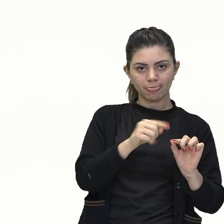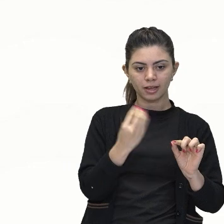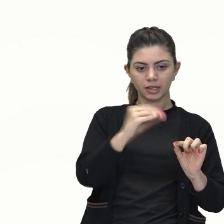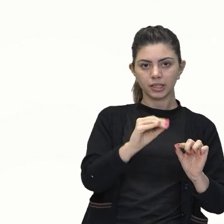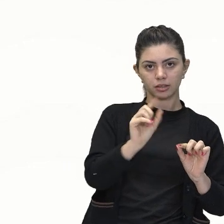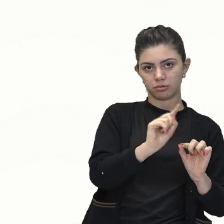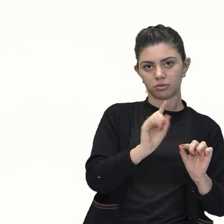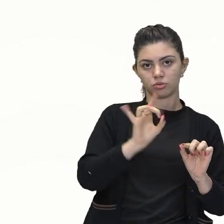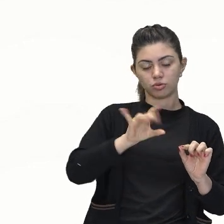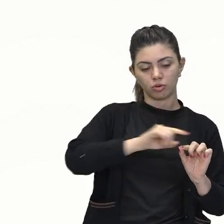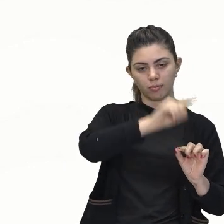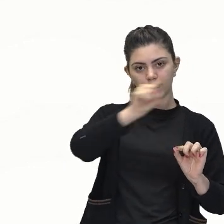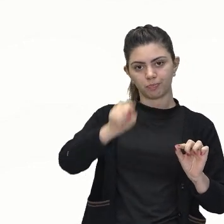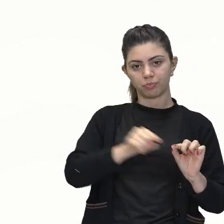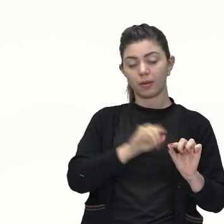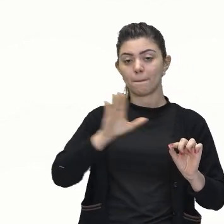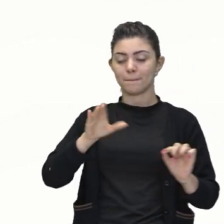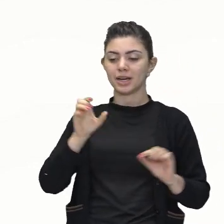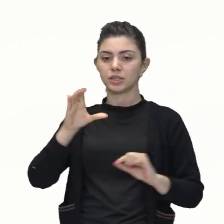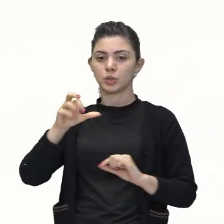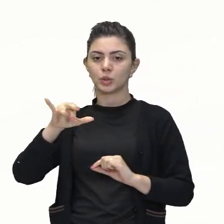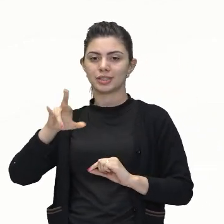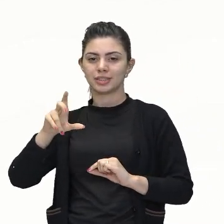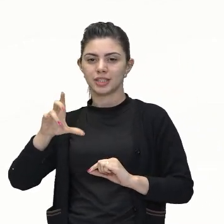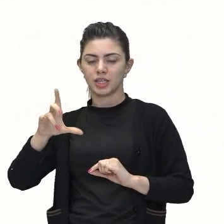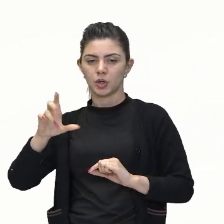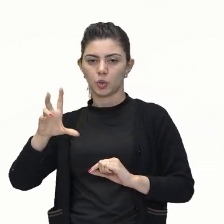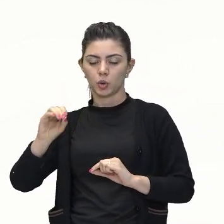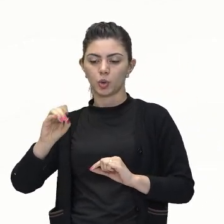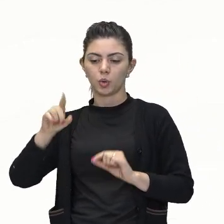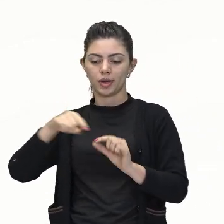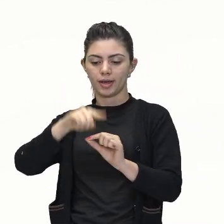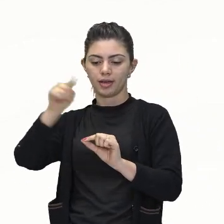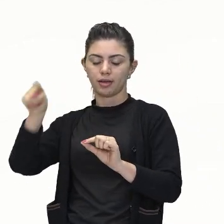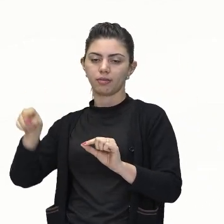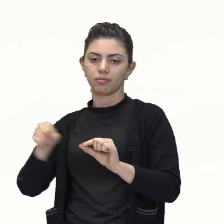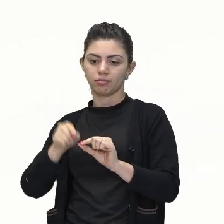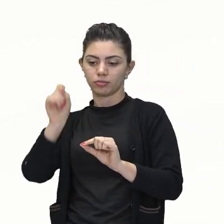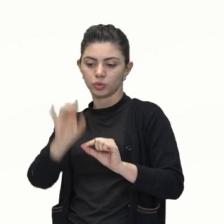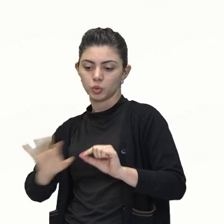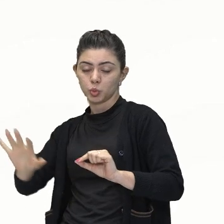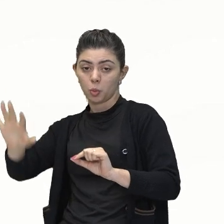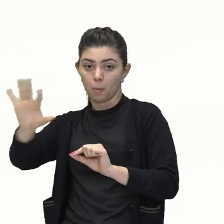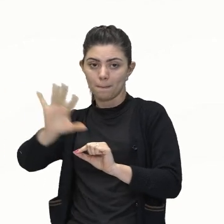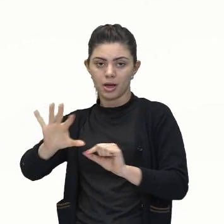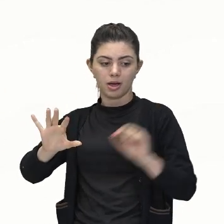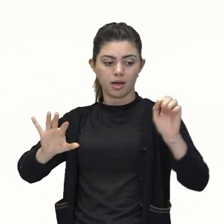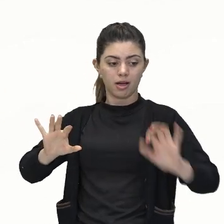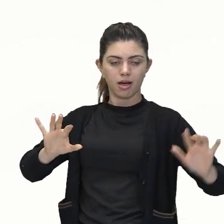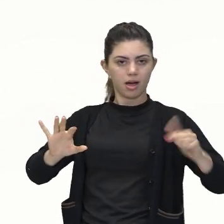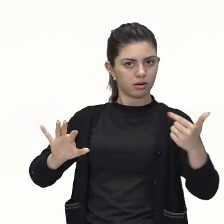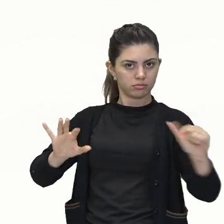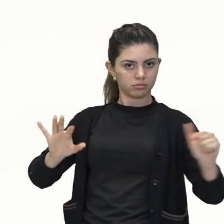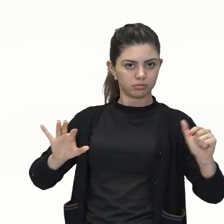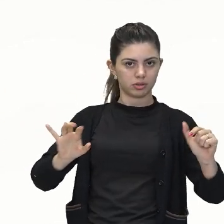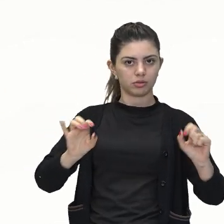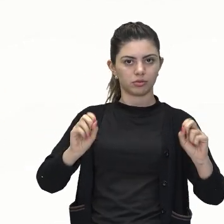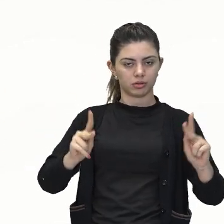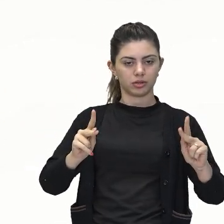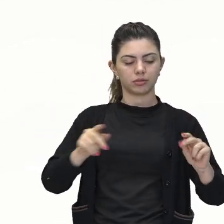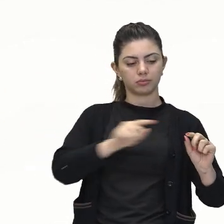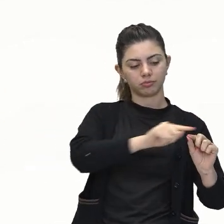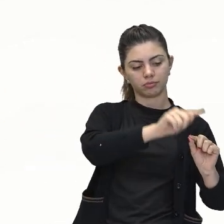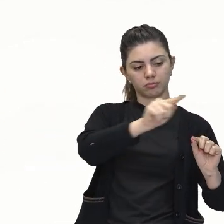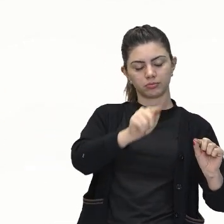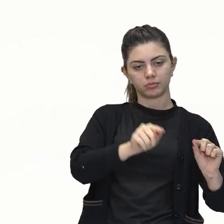uma analogia aqui rápida, é como se a circunferência fosse um anel e o círculo fosse uma tampa de uma panela, tá?